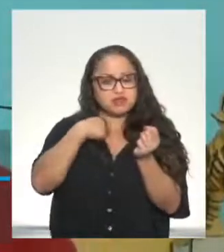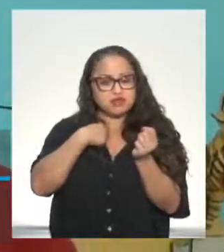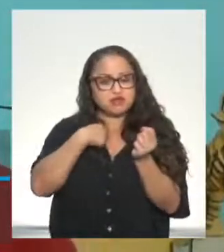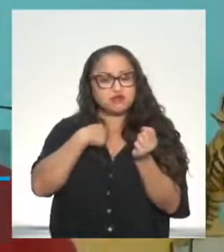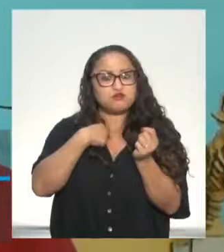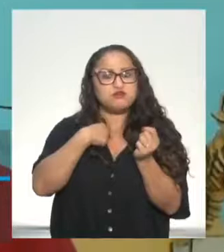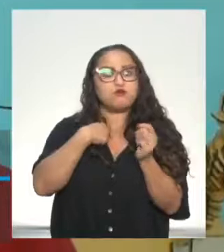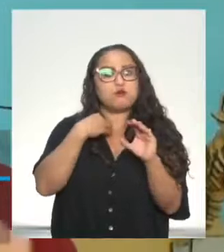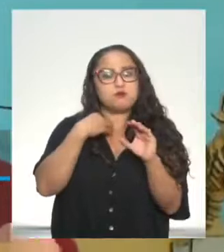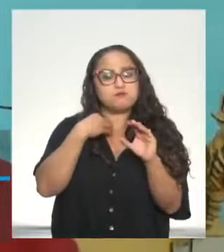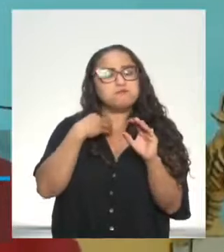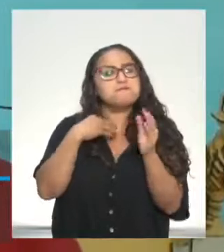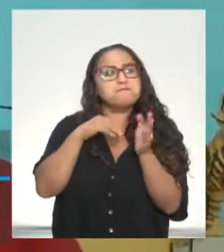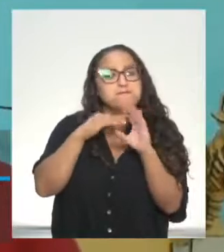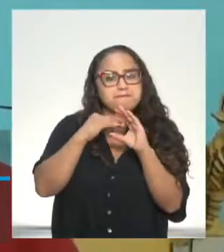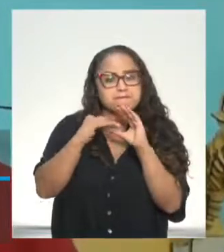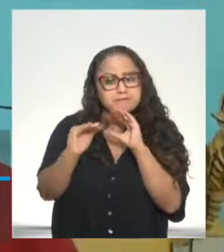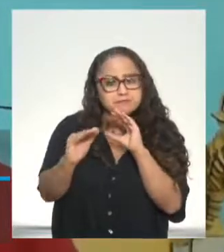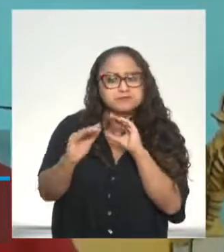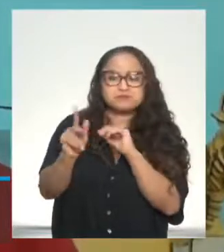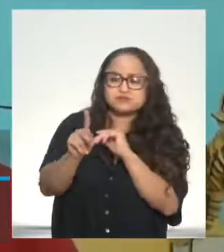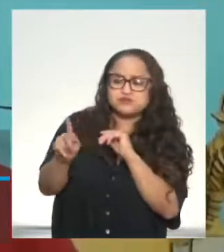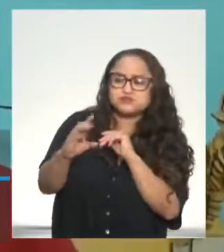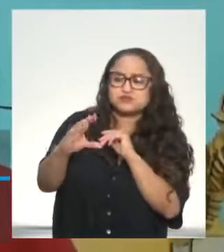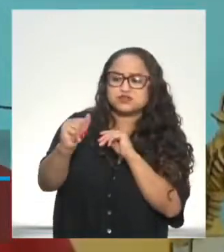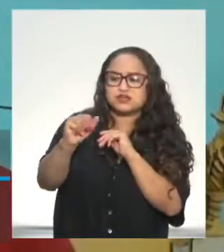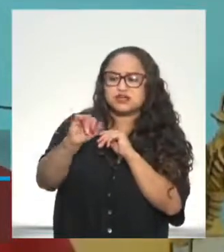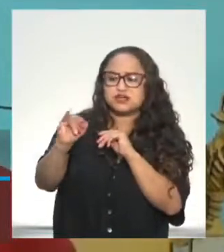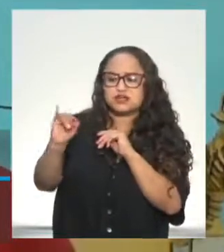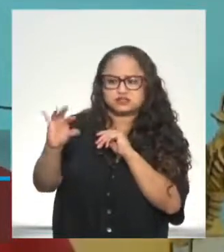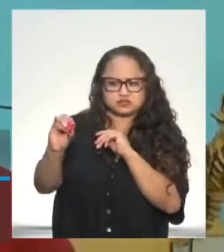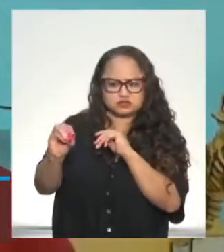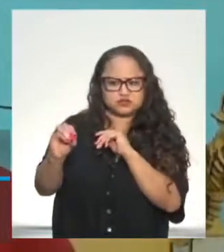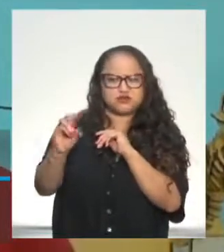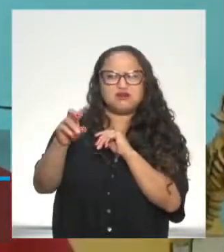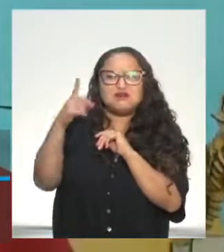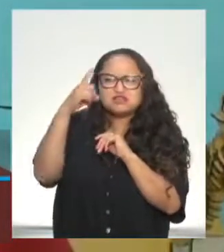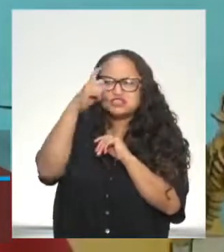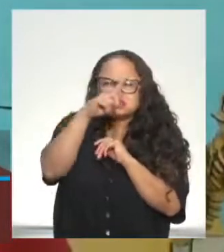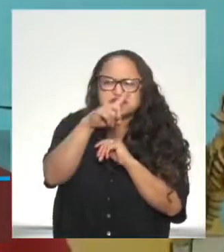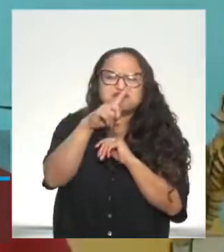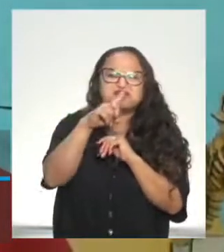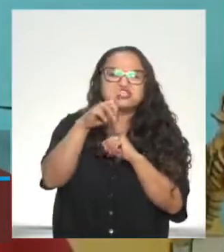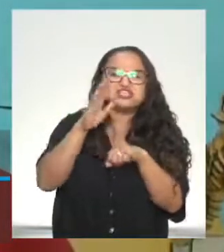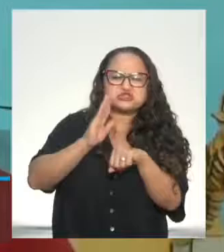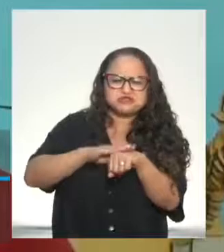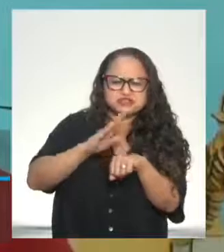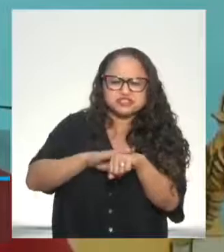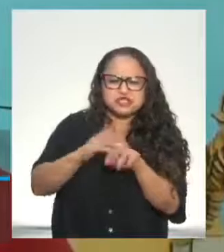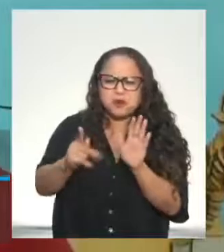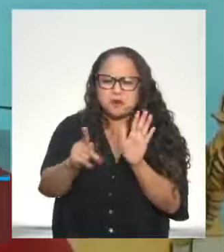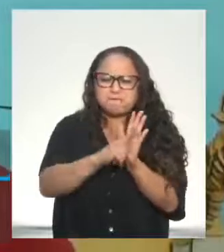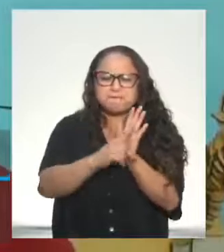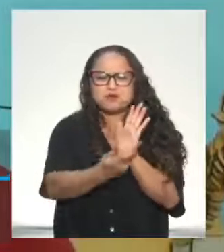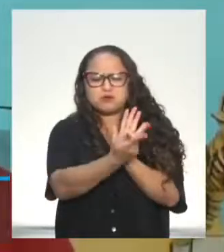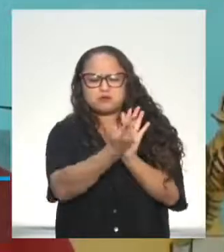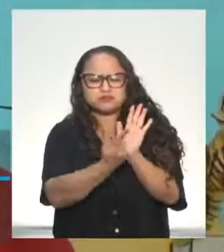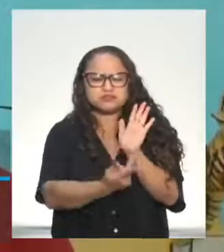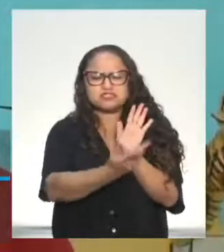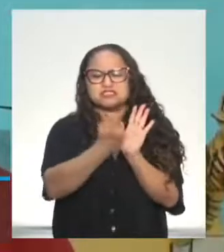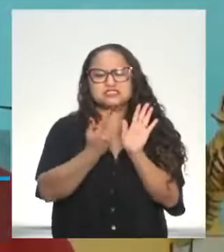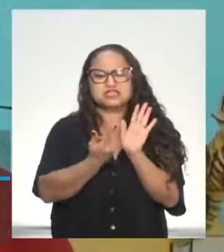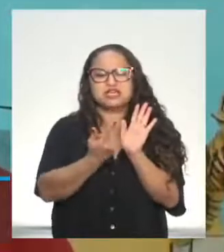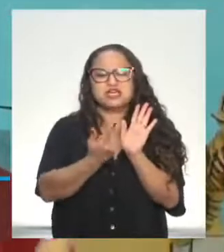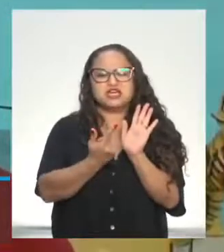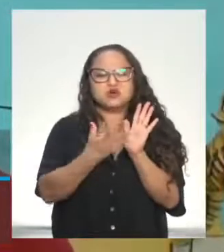essa pergunta aí para o professor Cássio. E aí, professor Cássio, é difícil chegar a esse estágio de você fazer seus próprios desenhos, seus